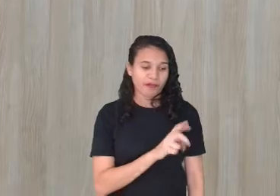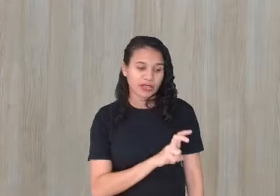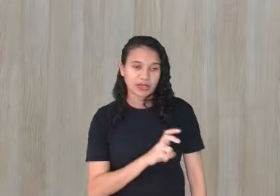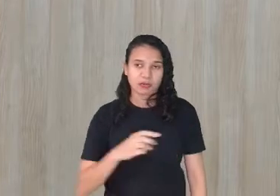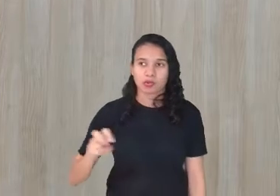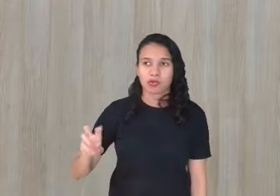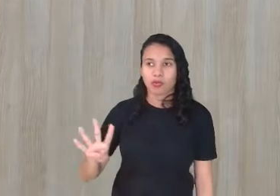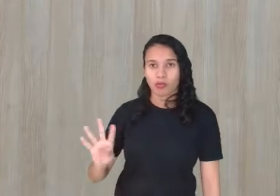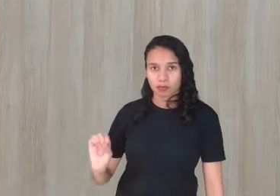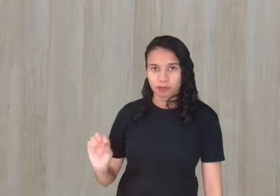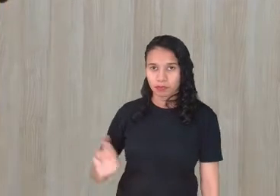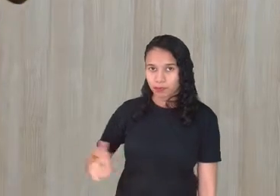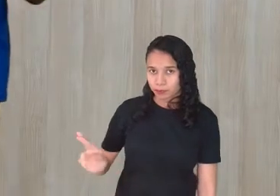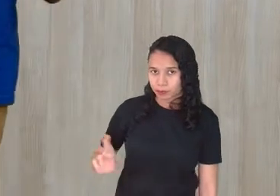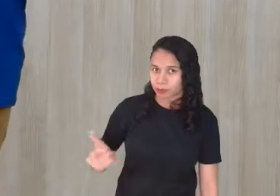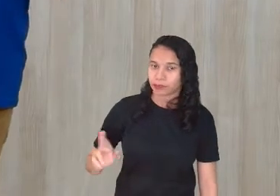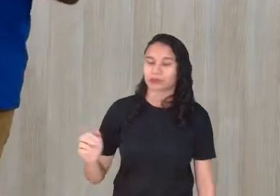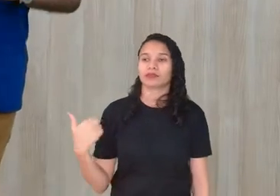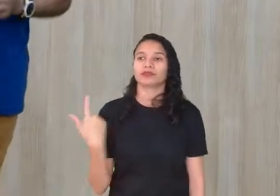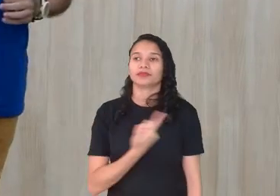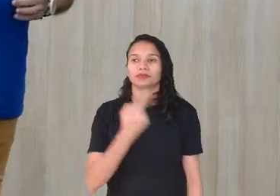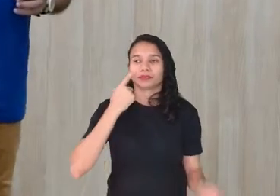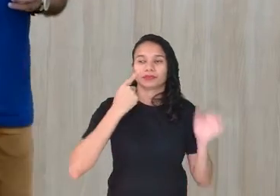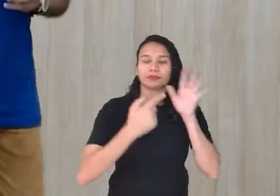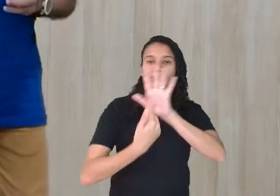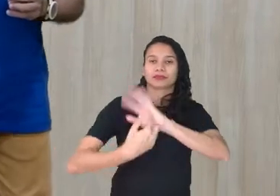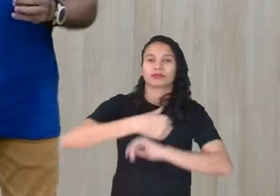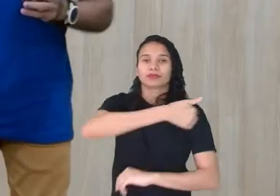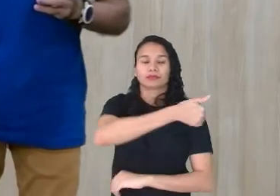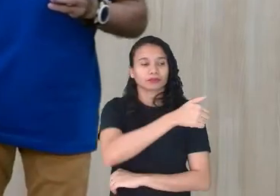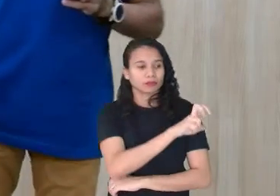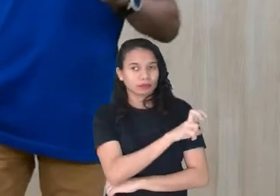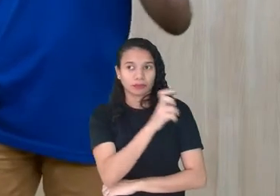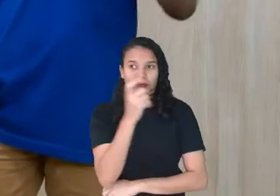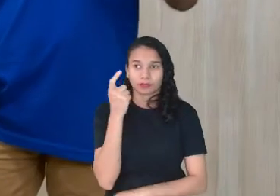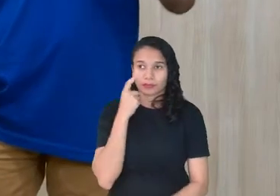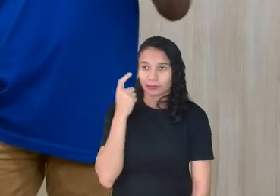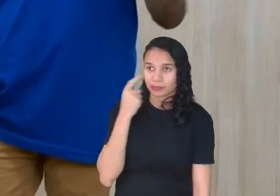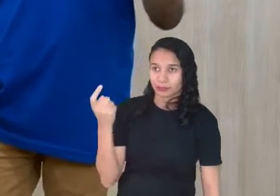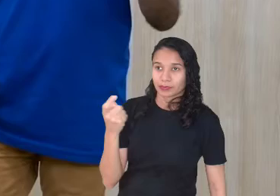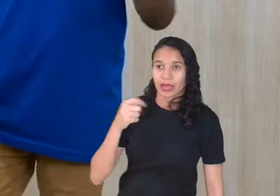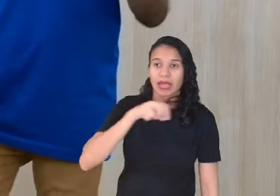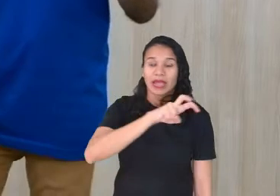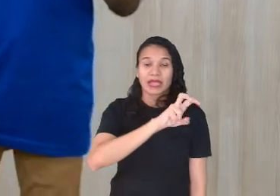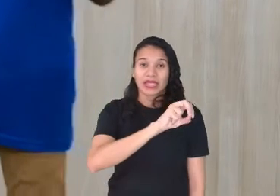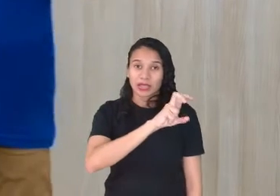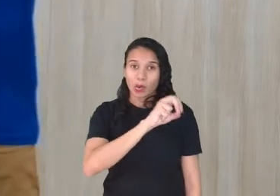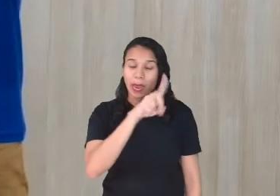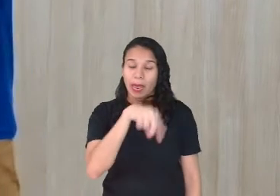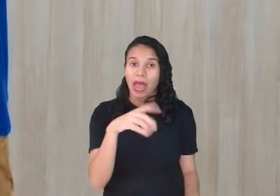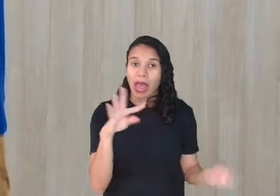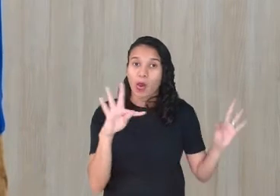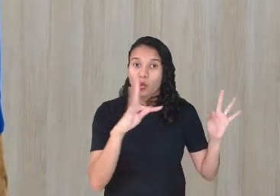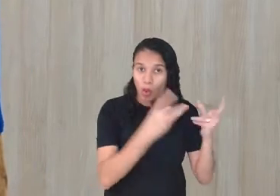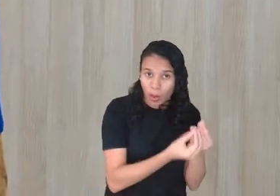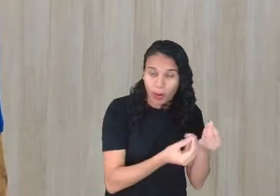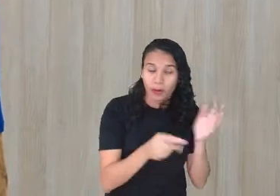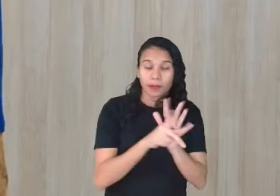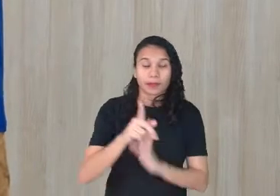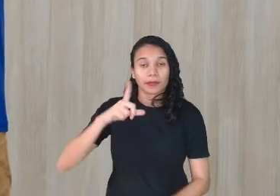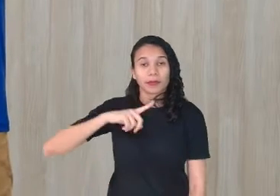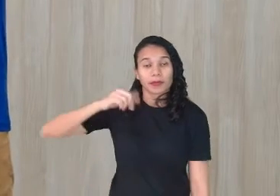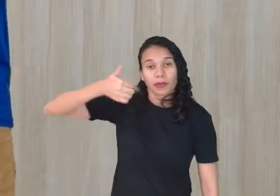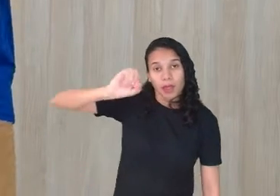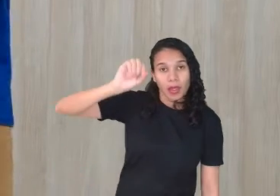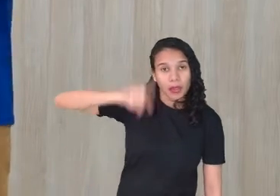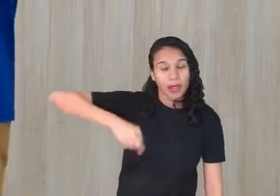a 40. Vamos destacar o 15 agora para a gente perceber. Ó, 50 camisas. E eu tenho 10 delas que são